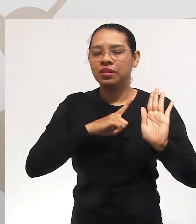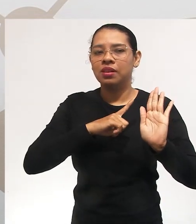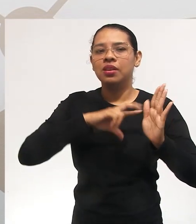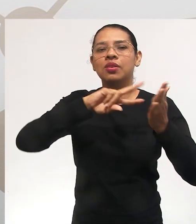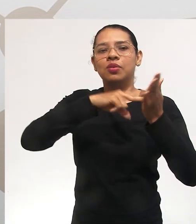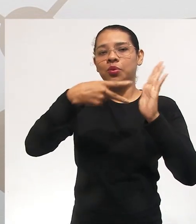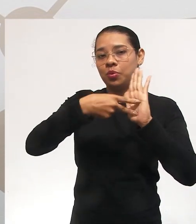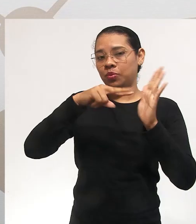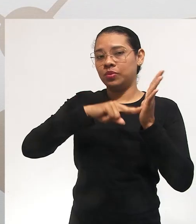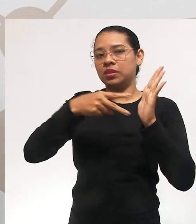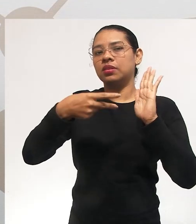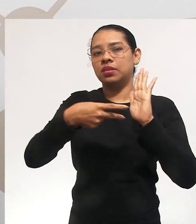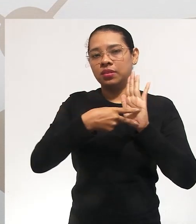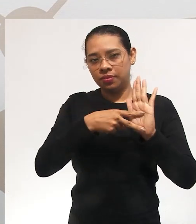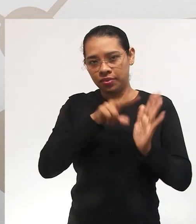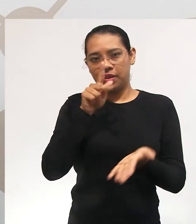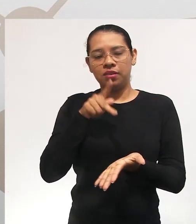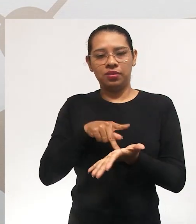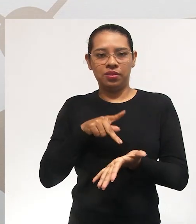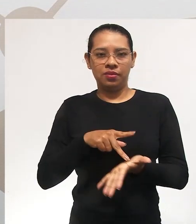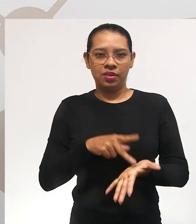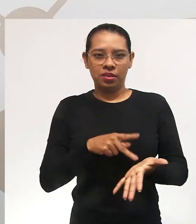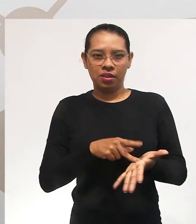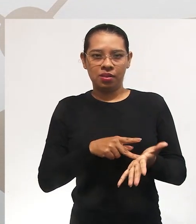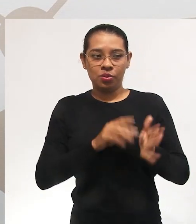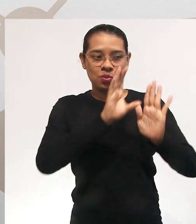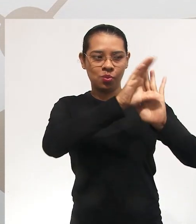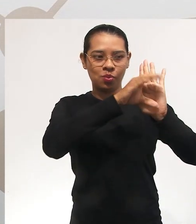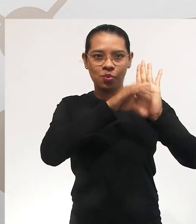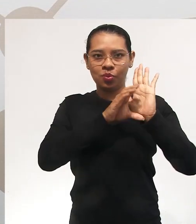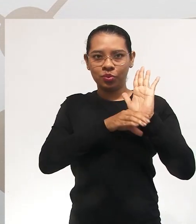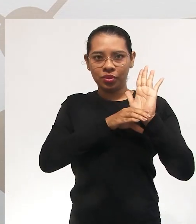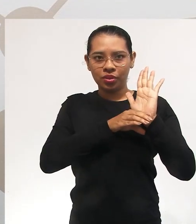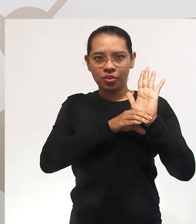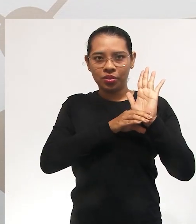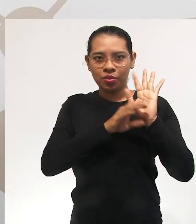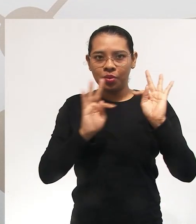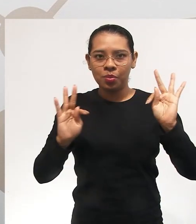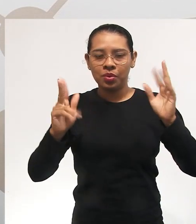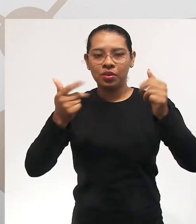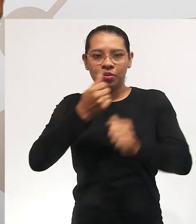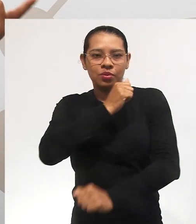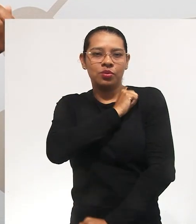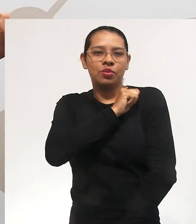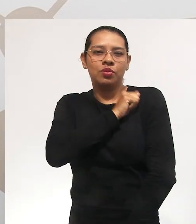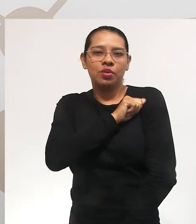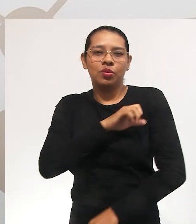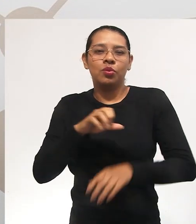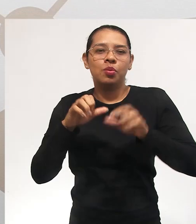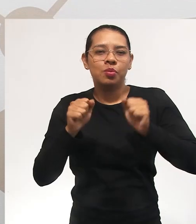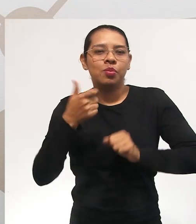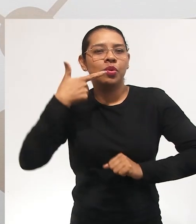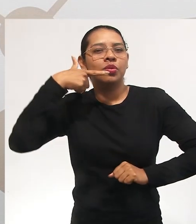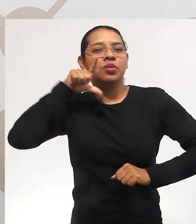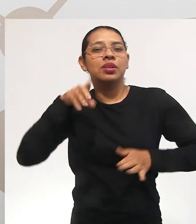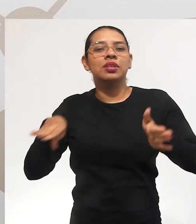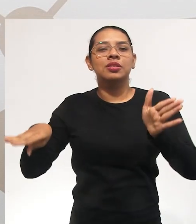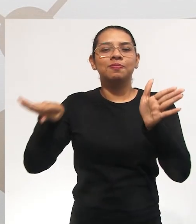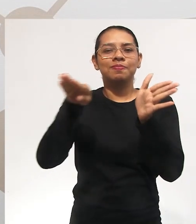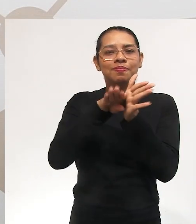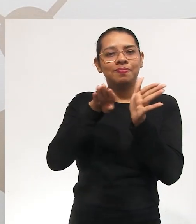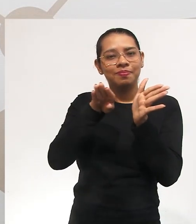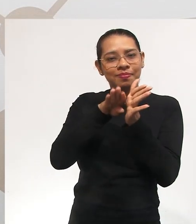apropriar desse texto primeiro e dar um sentido e um contexto para ele, para que o aluno chegue naquelas competências que você falou no